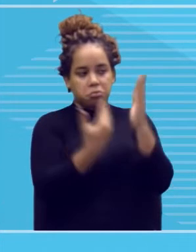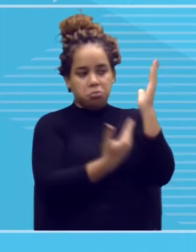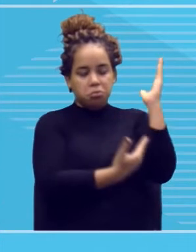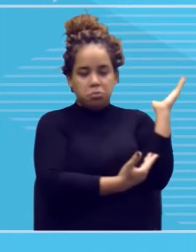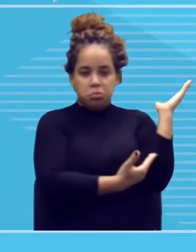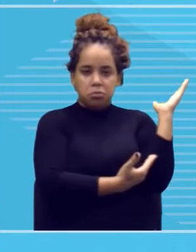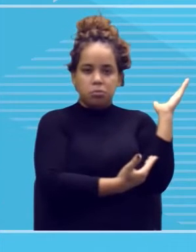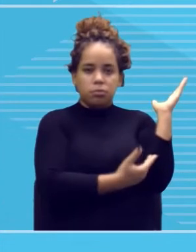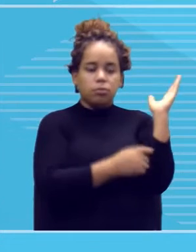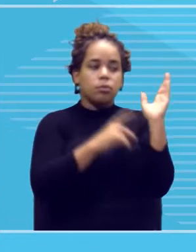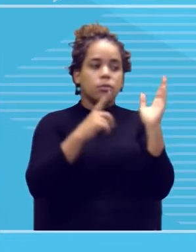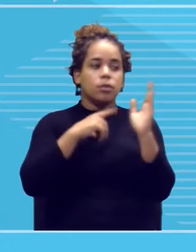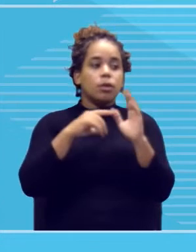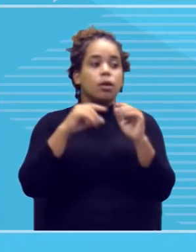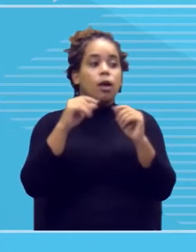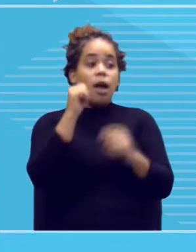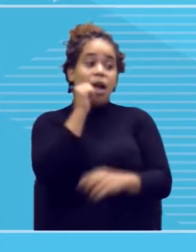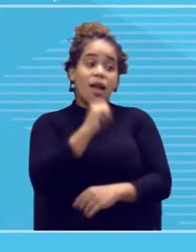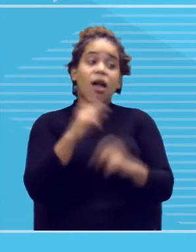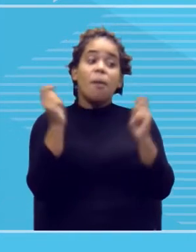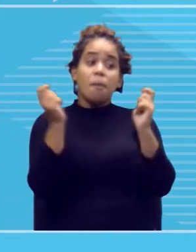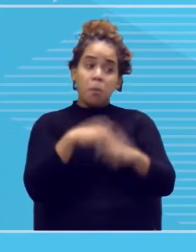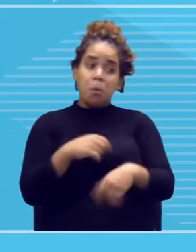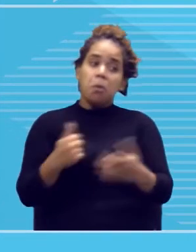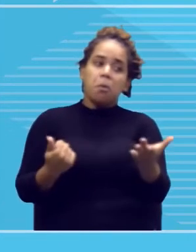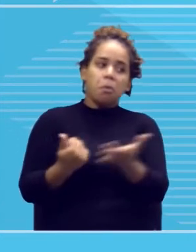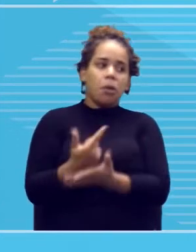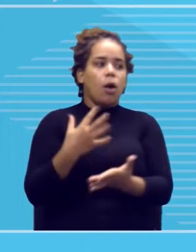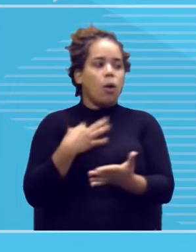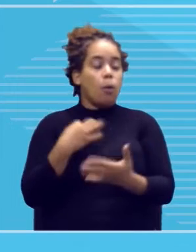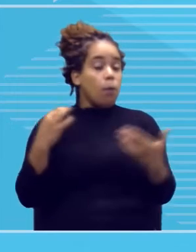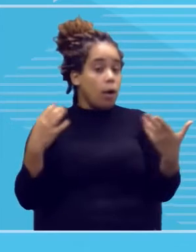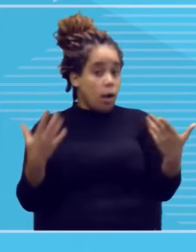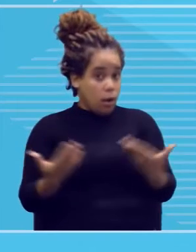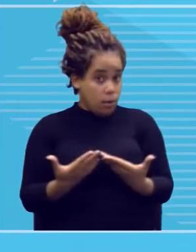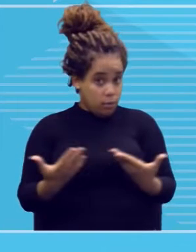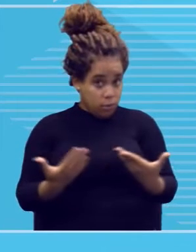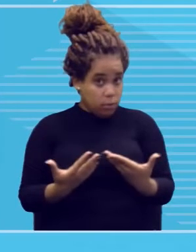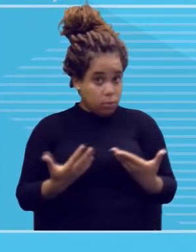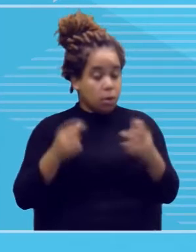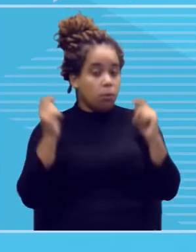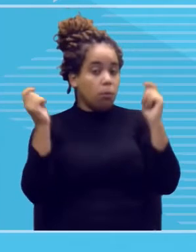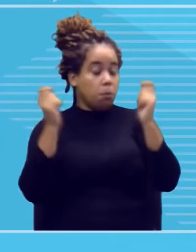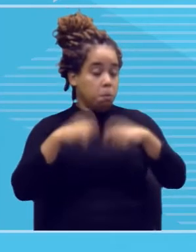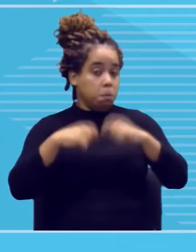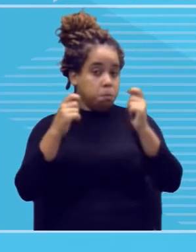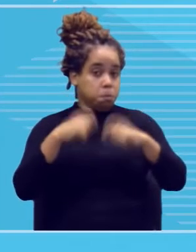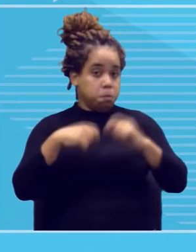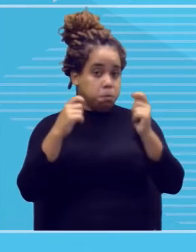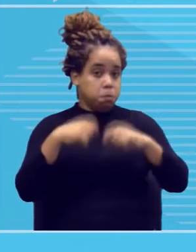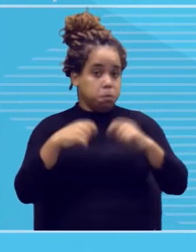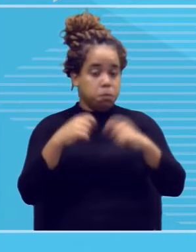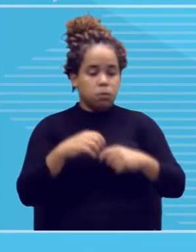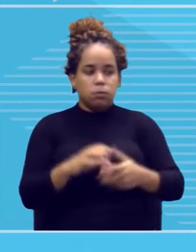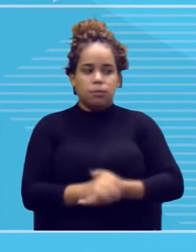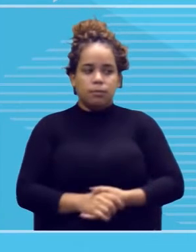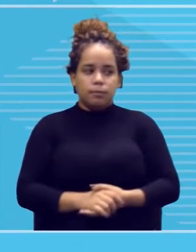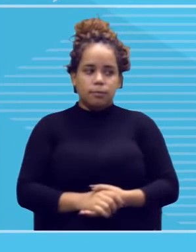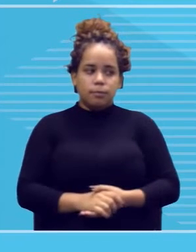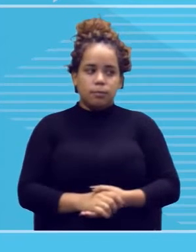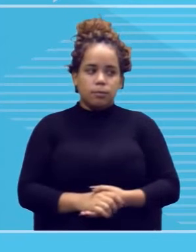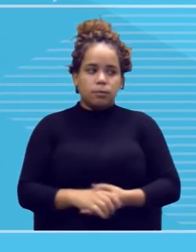ela pode estar comprando roupas agora a possibilidade pode estar acontecendo